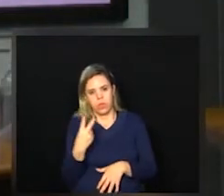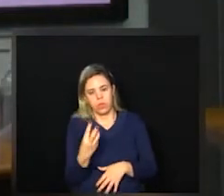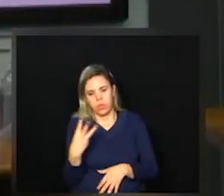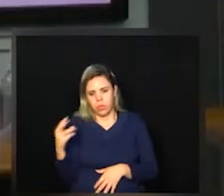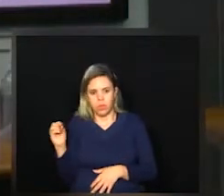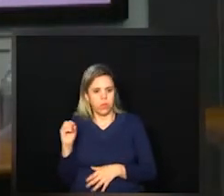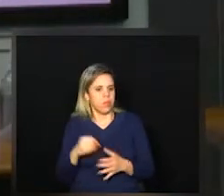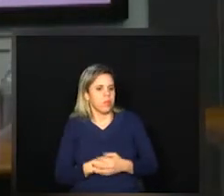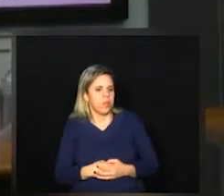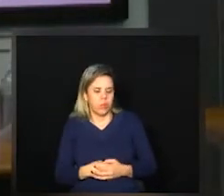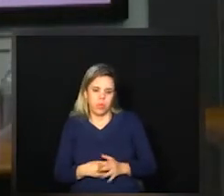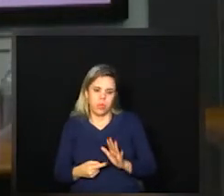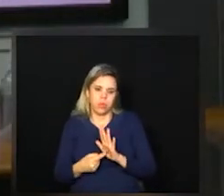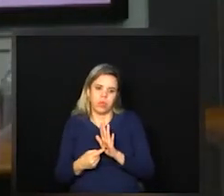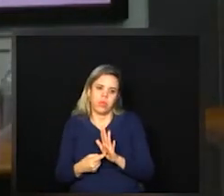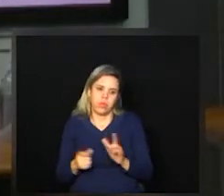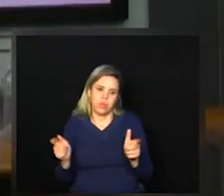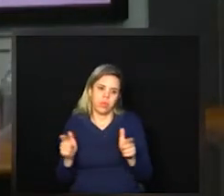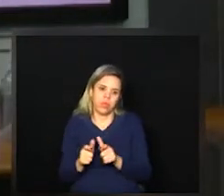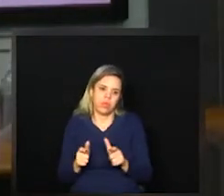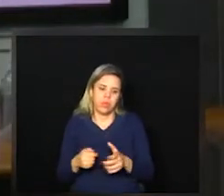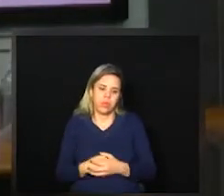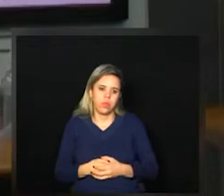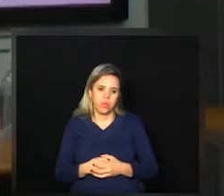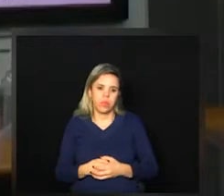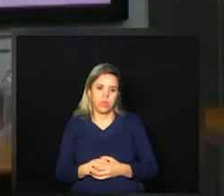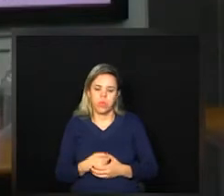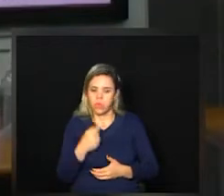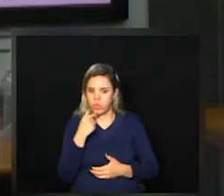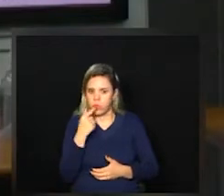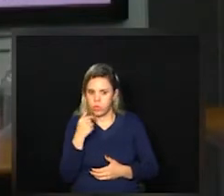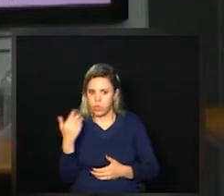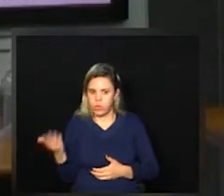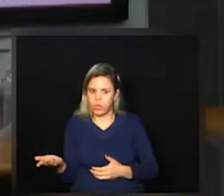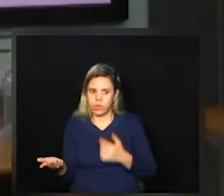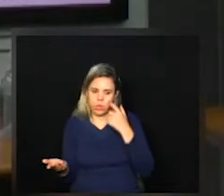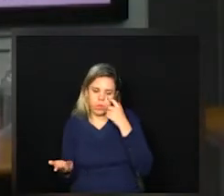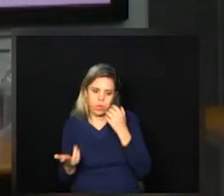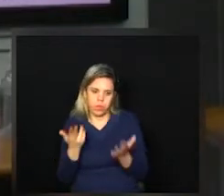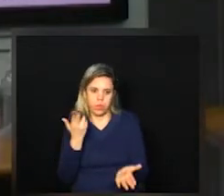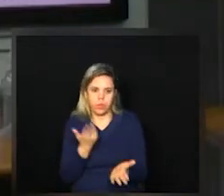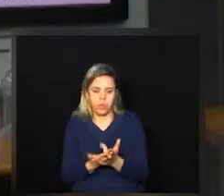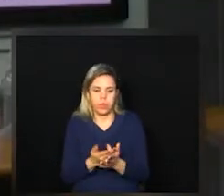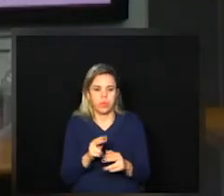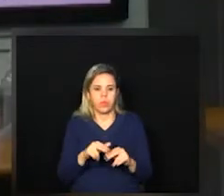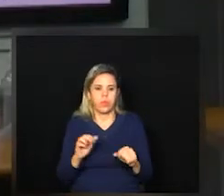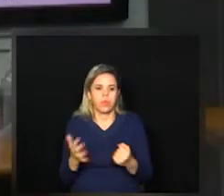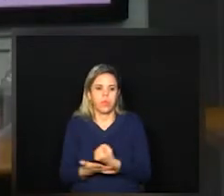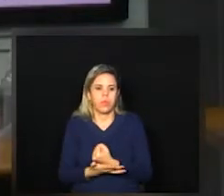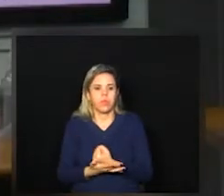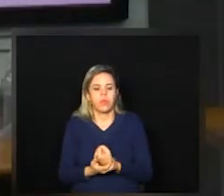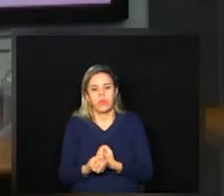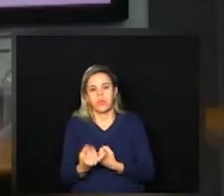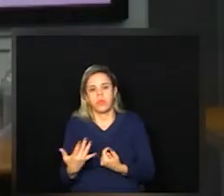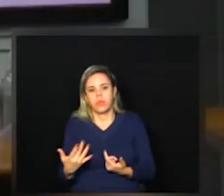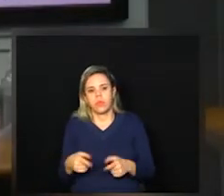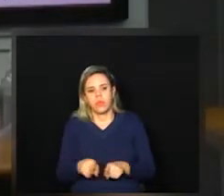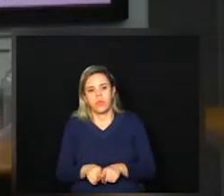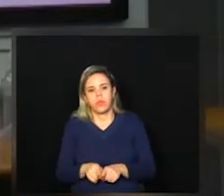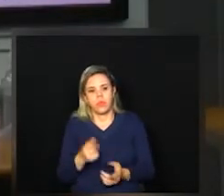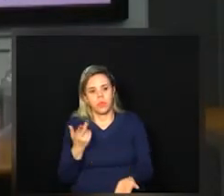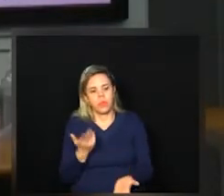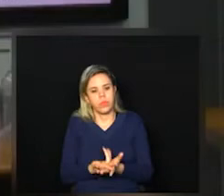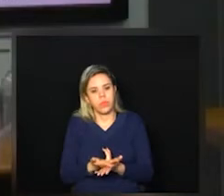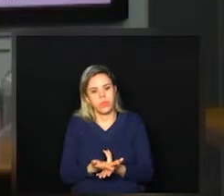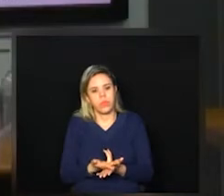230, mostrando também uma queda bem grande. O vermelho é internado por Covid, os demais são